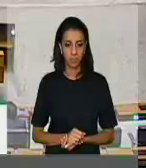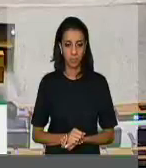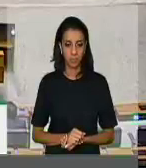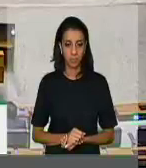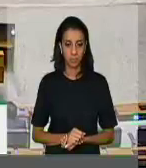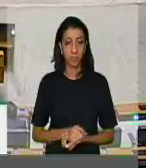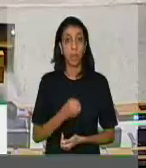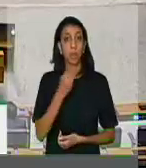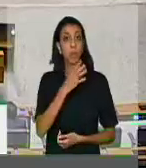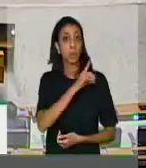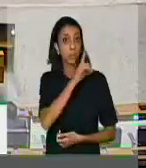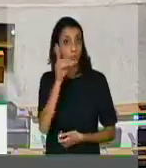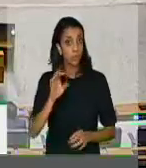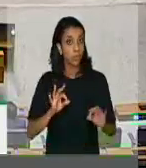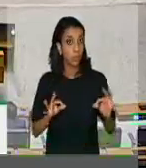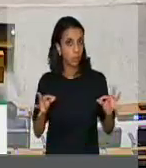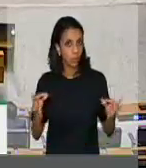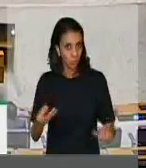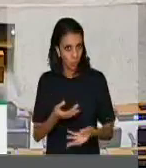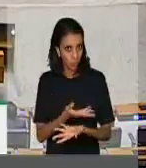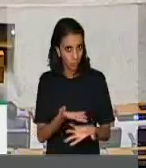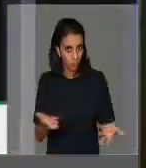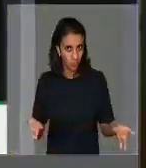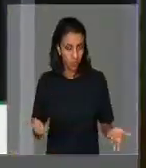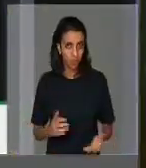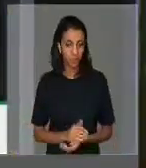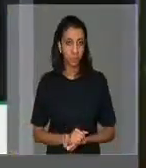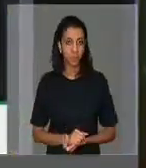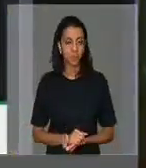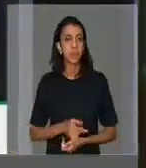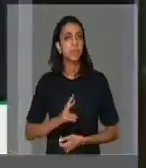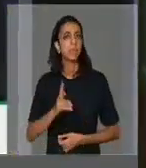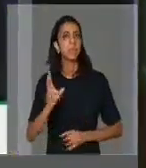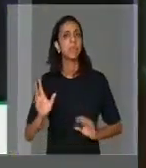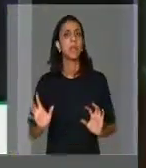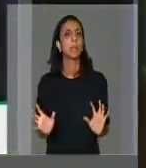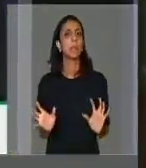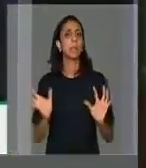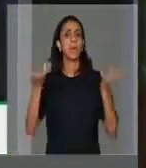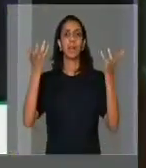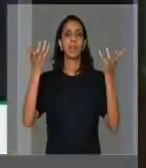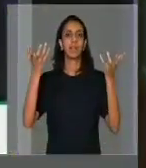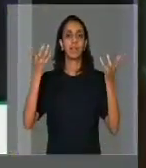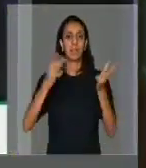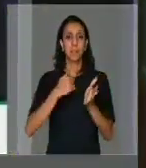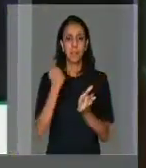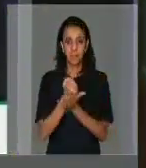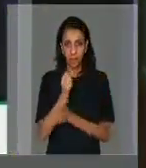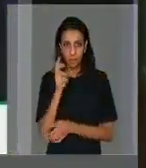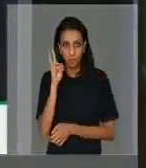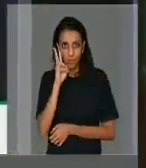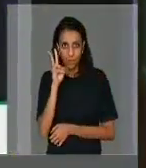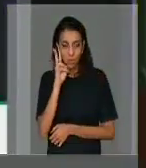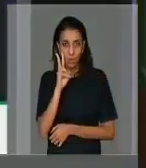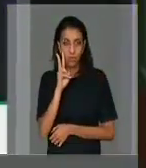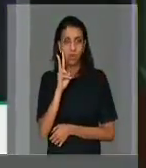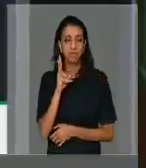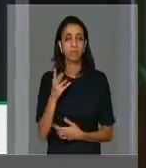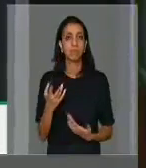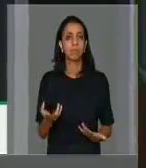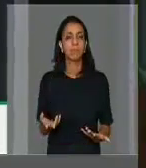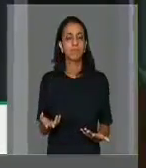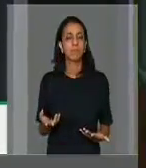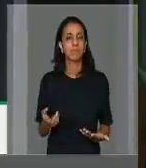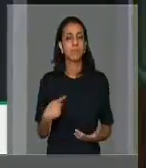Bom dia a todos e todas. Toda celebração de um evento histórico nos